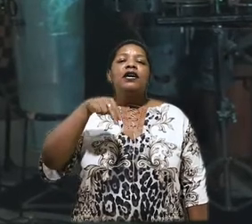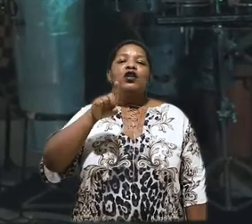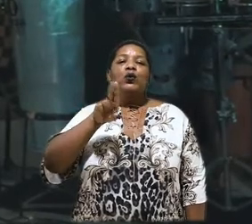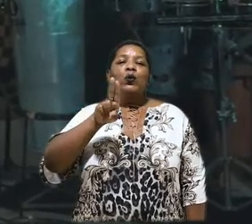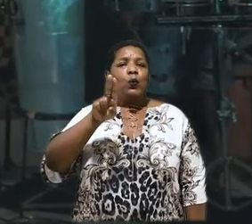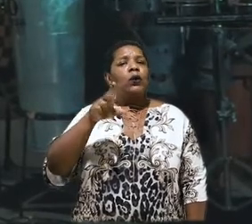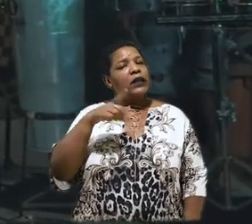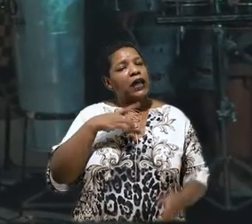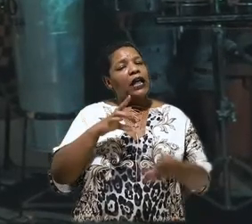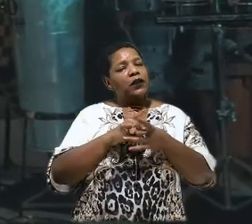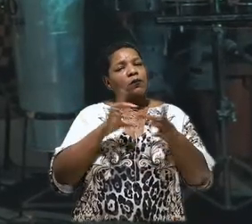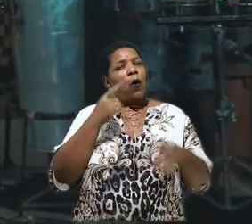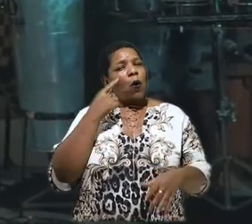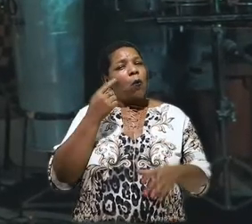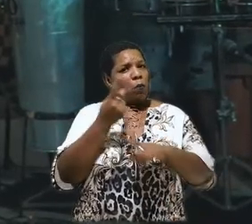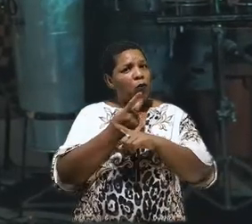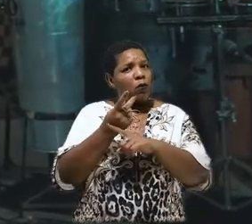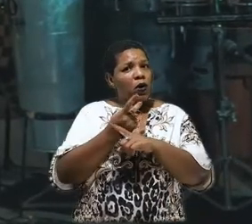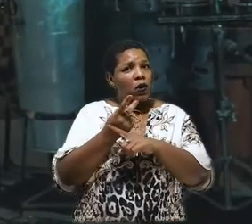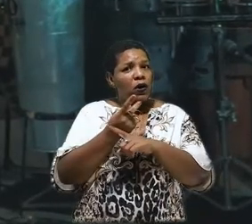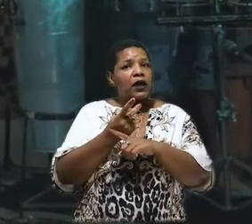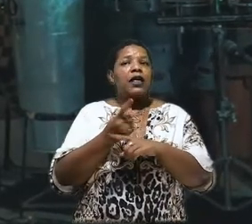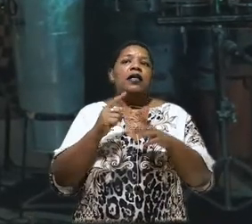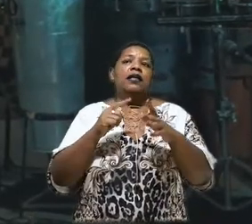você tá forma